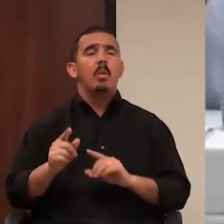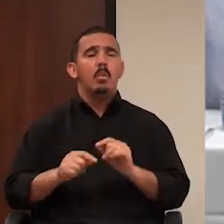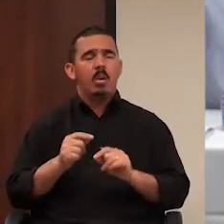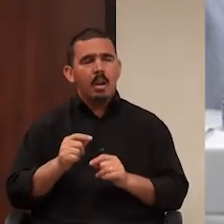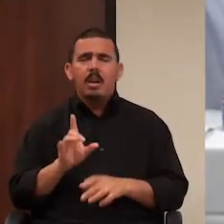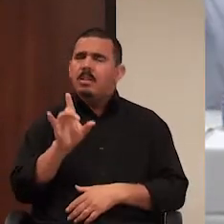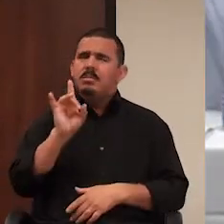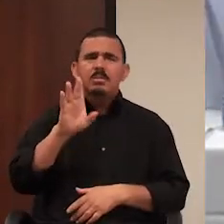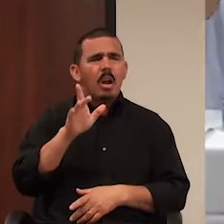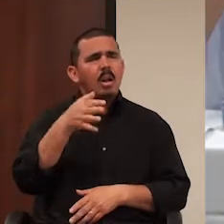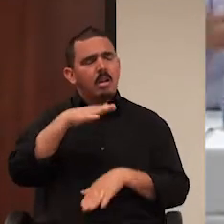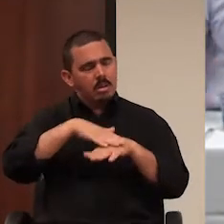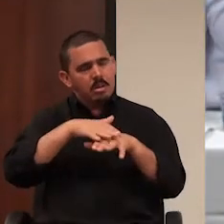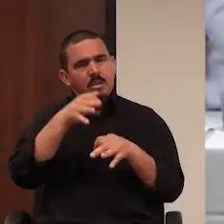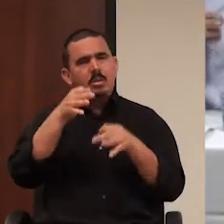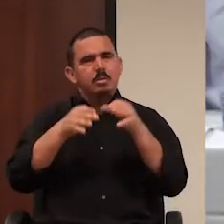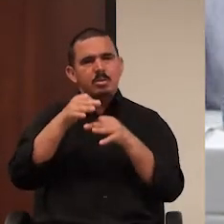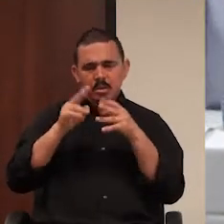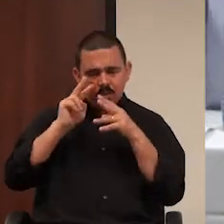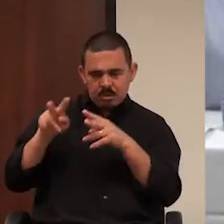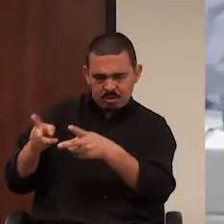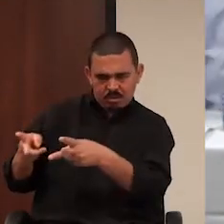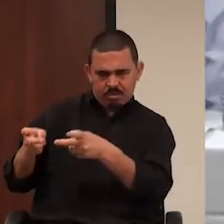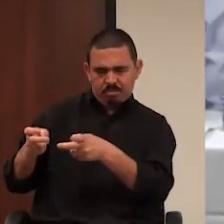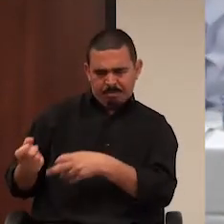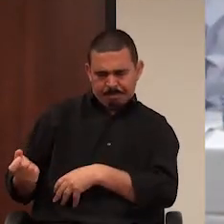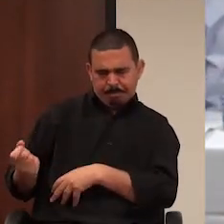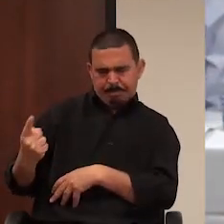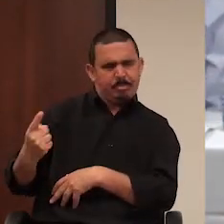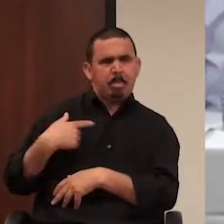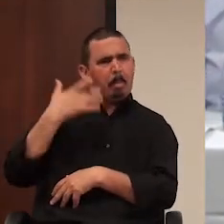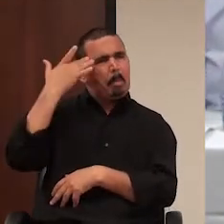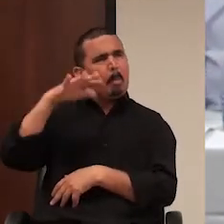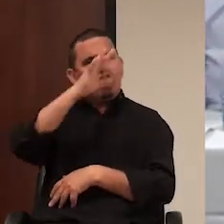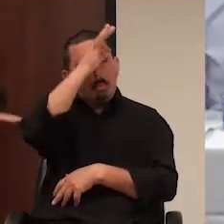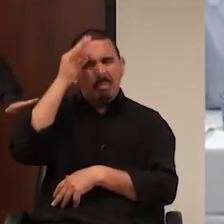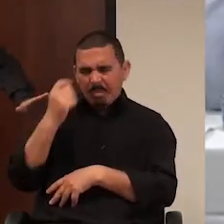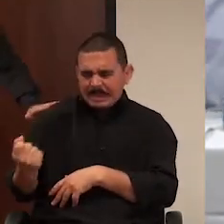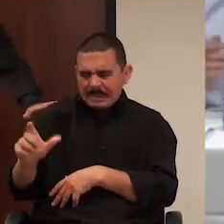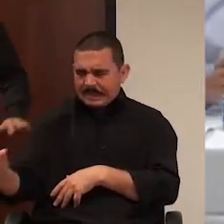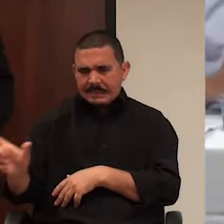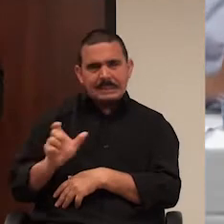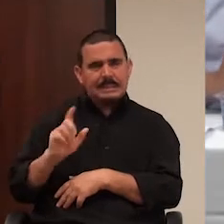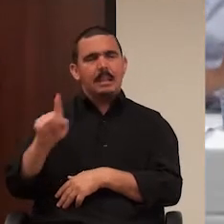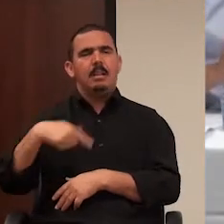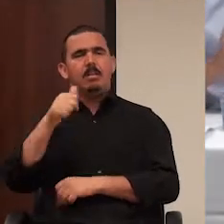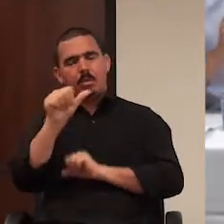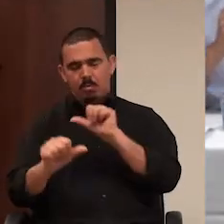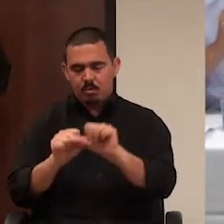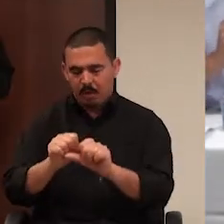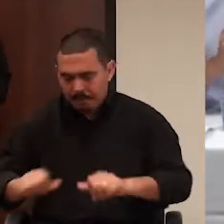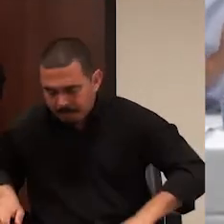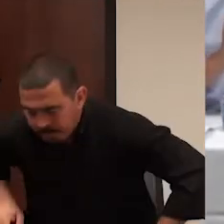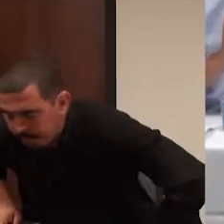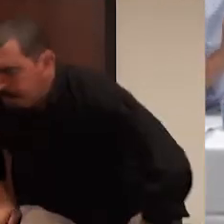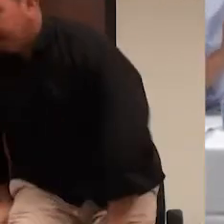Então basta que ele encontre algo estranho, ele nem sabe dizer exatamente o que é, para ele continuar o processo, sabe? E aí qual